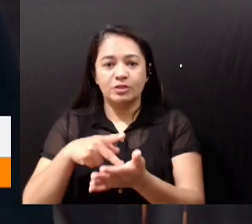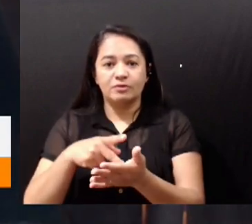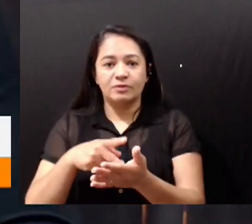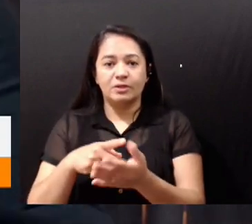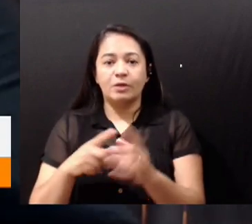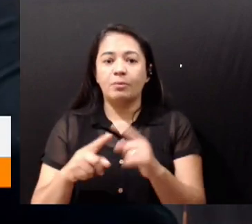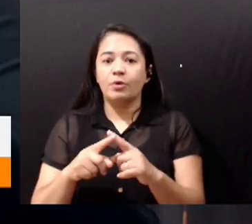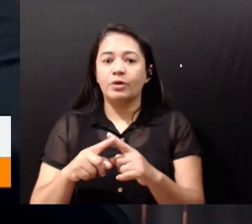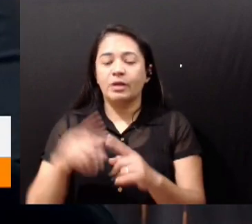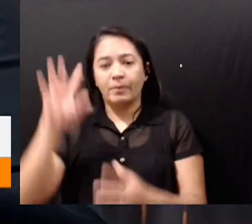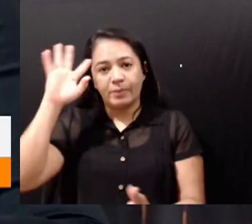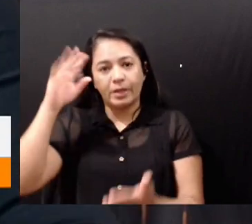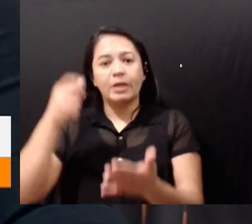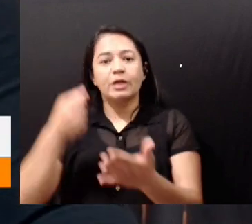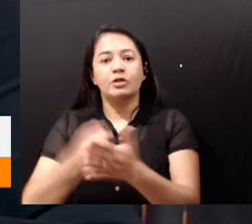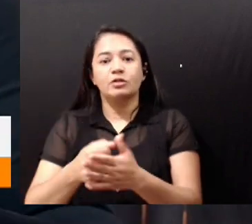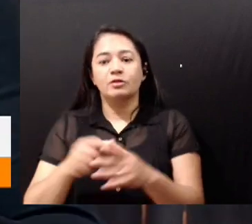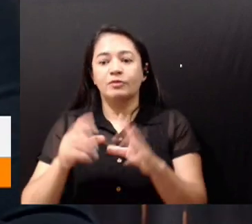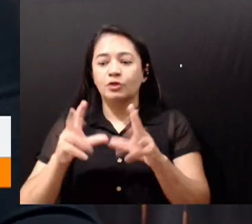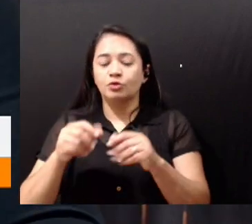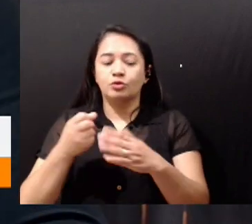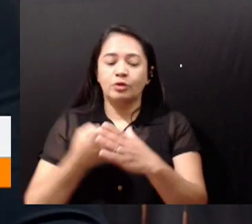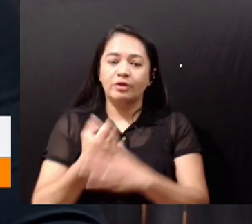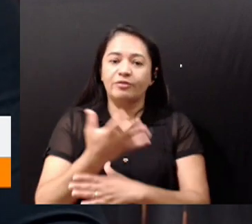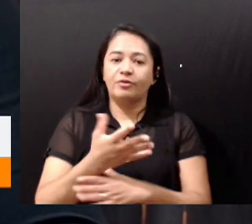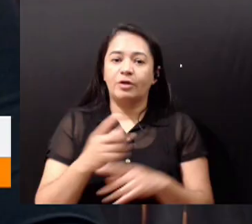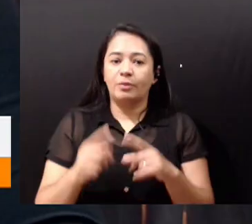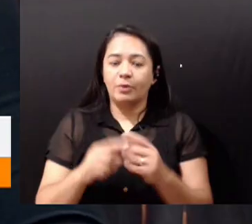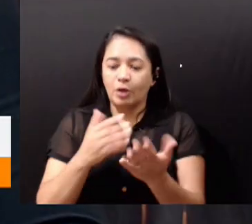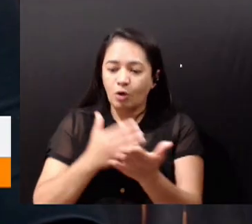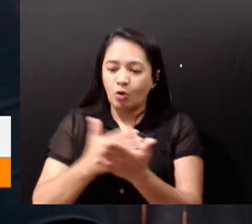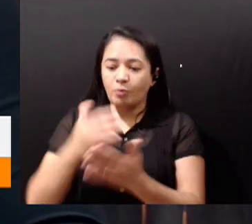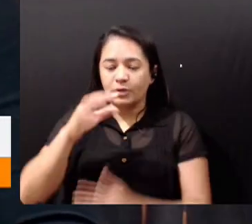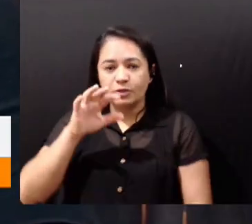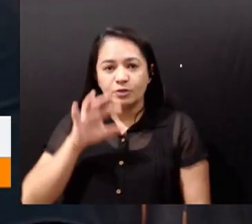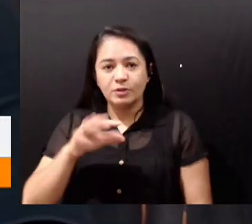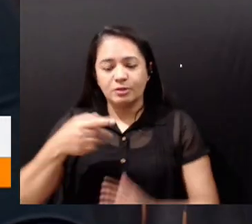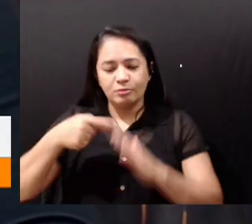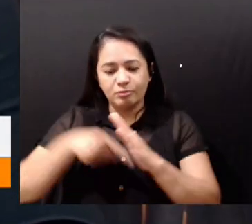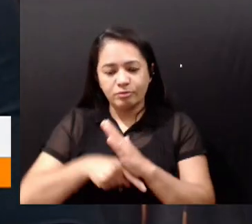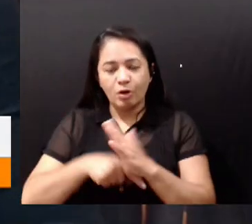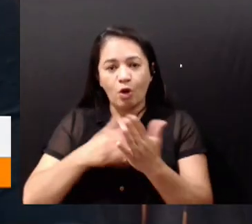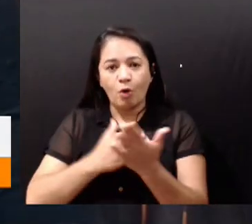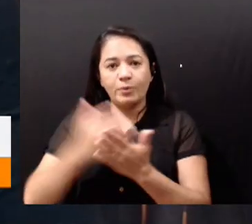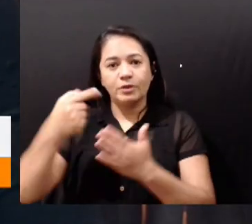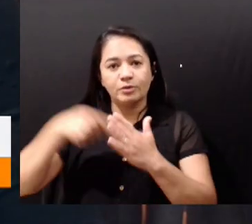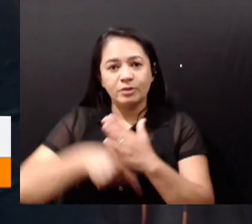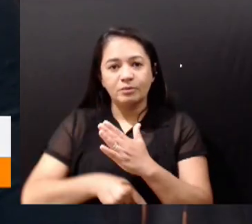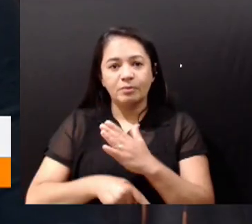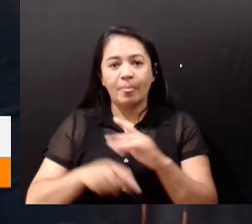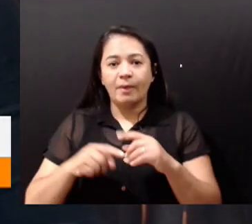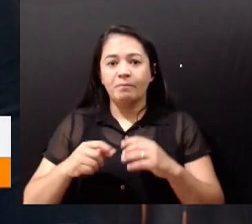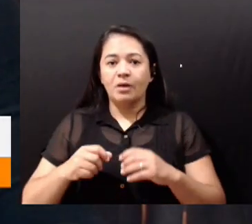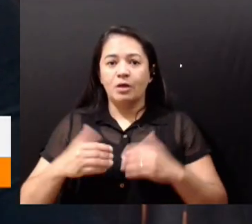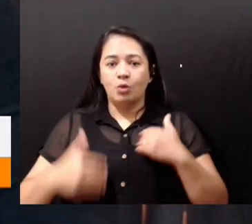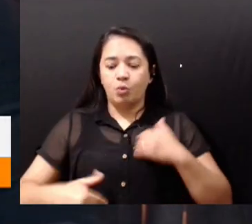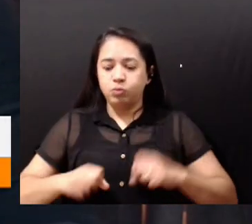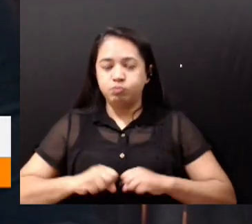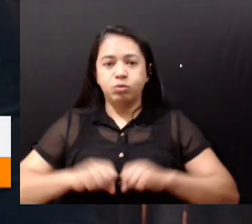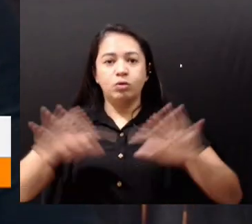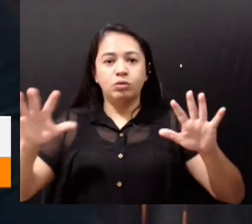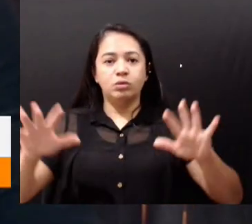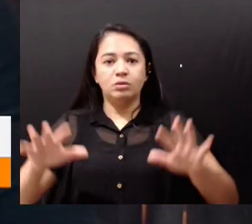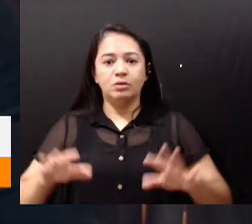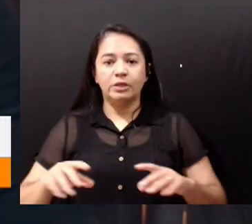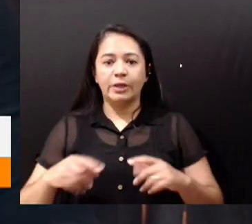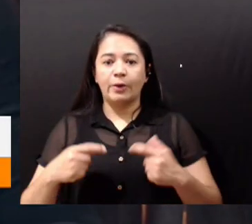é lógico, nasceu disso, nasceu de uma profundidade, mas estourou no corpo. Então eu preciso regular tudo, eu